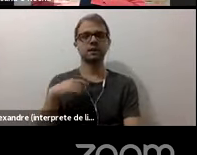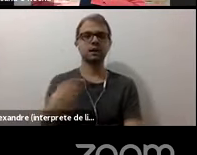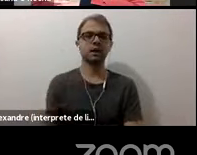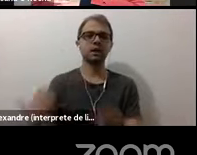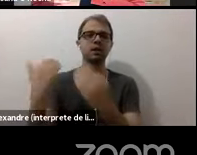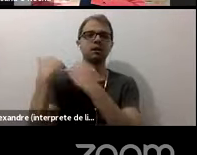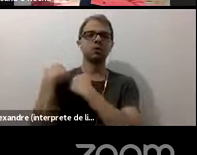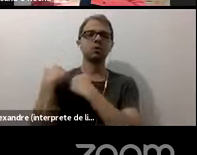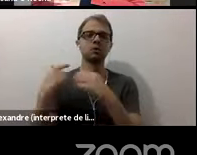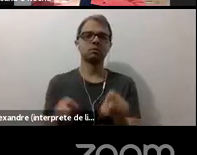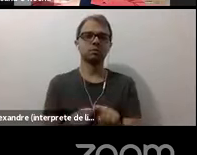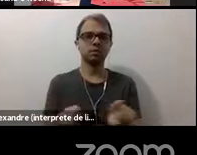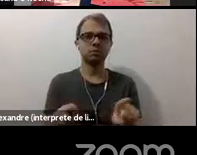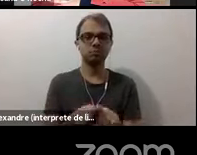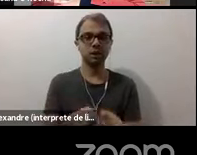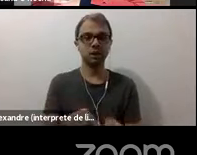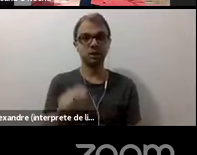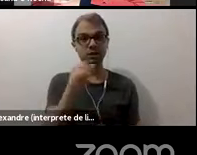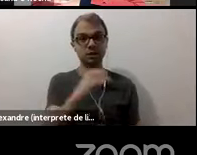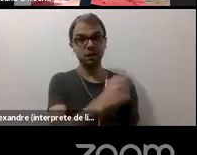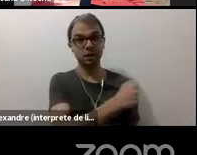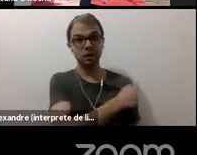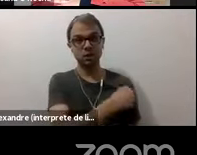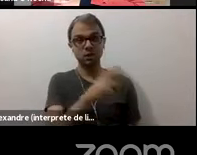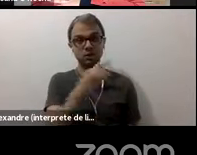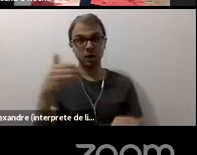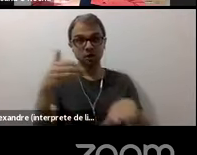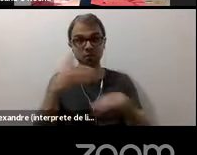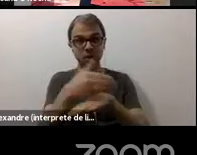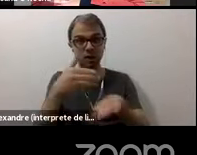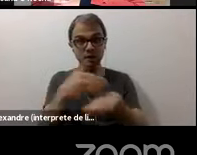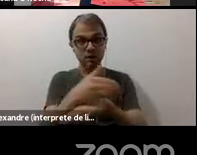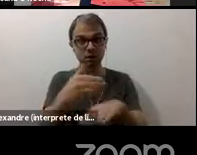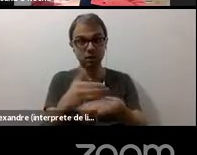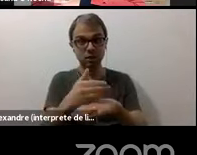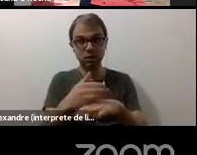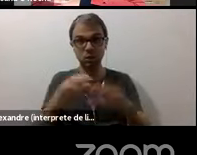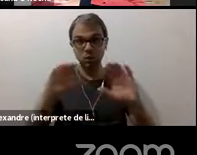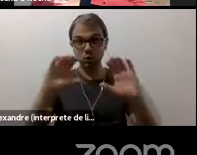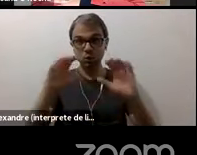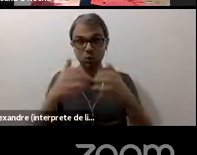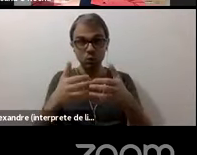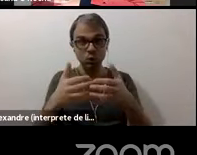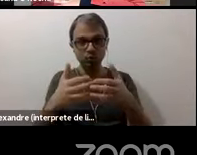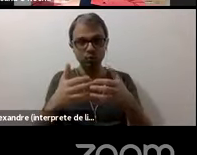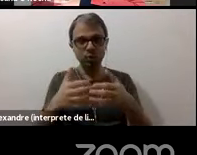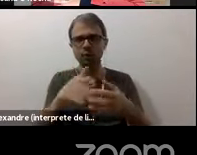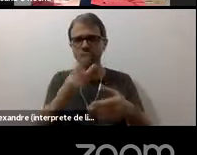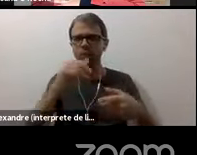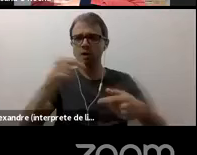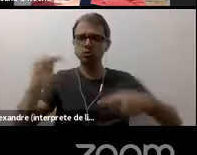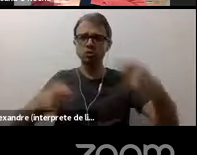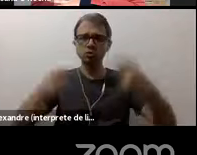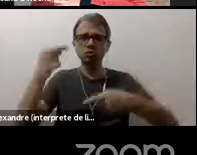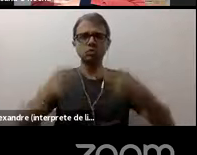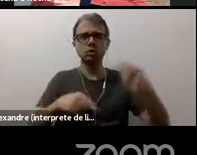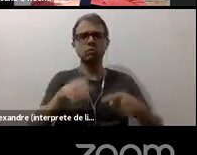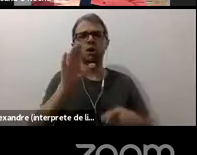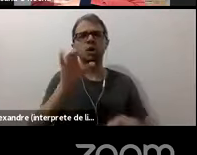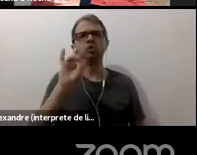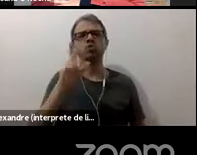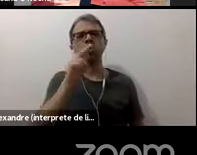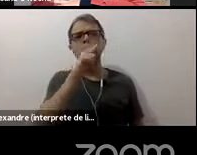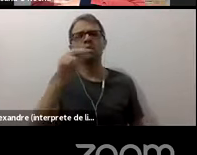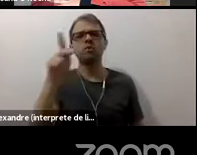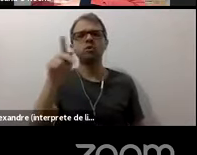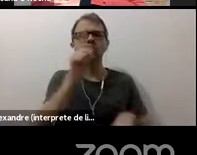também e participam desses comitês, eles não precisam ser formados somente pelos adultos, mas com a inclusão também dos